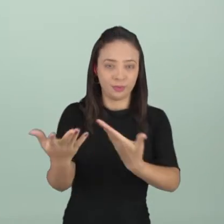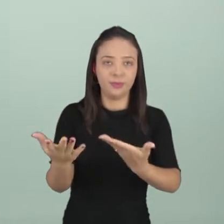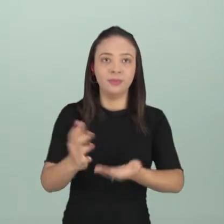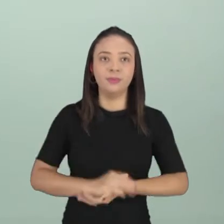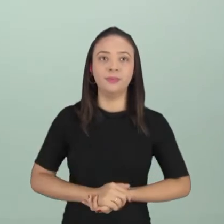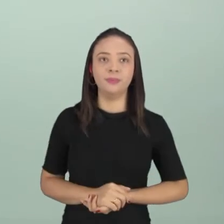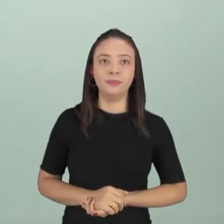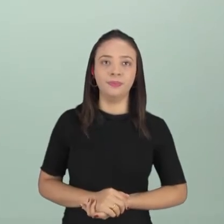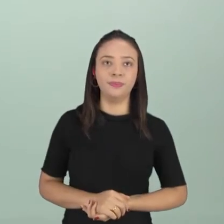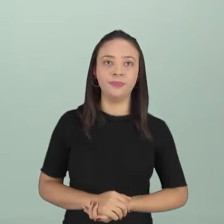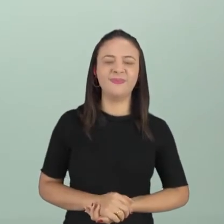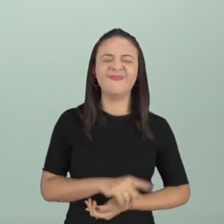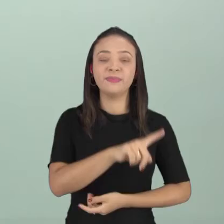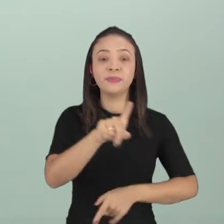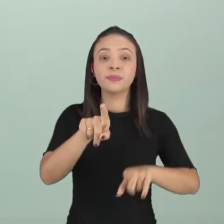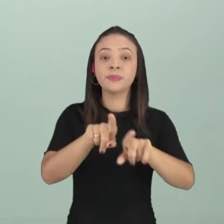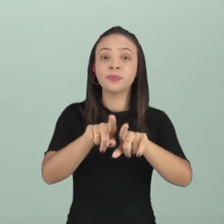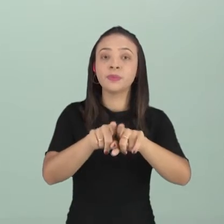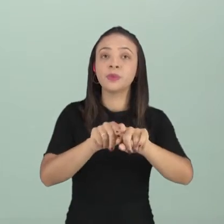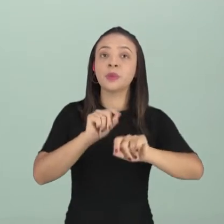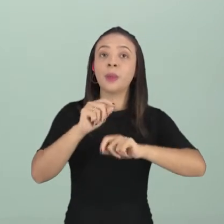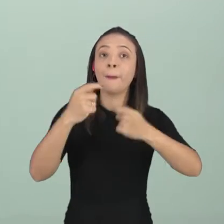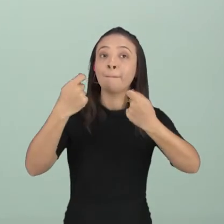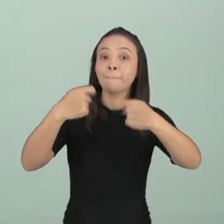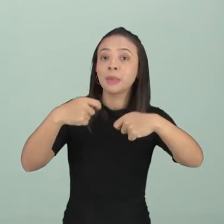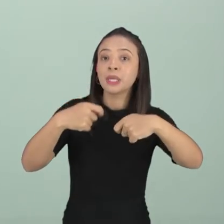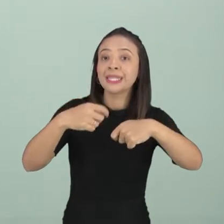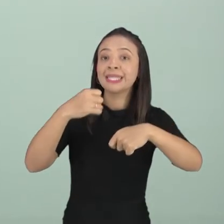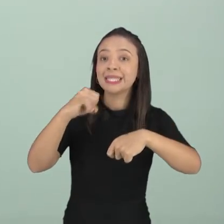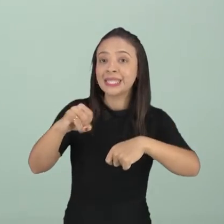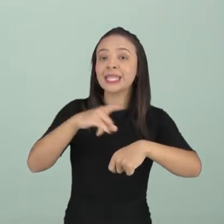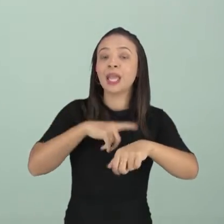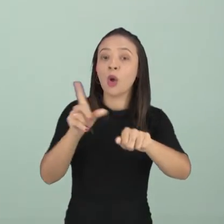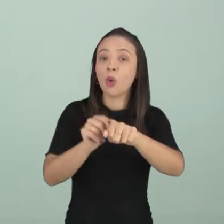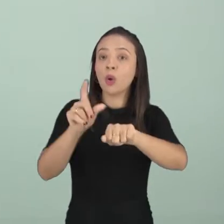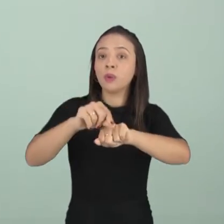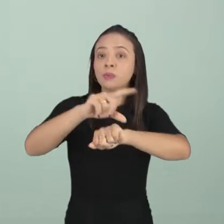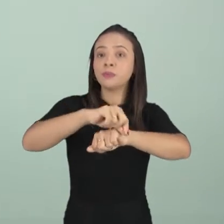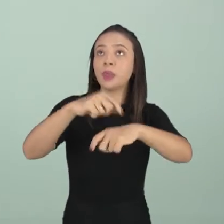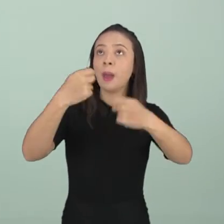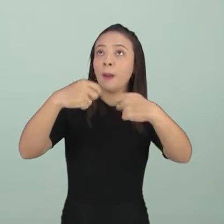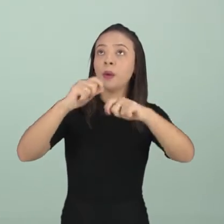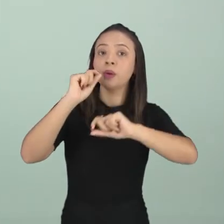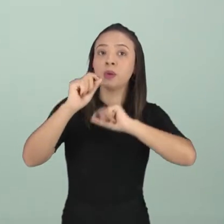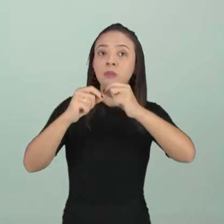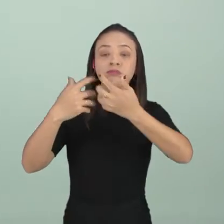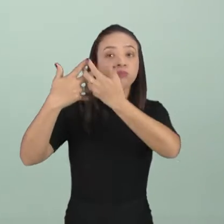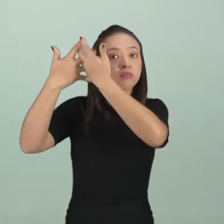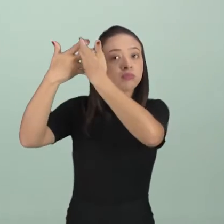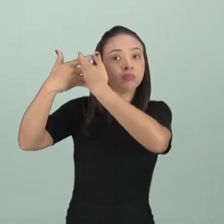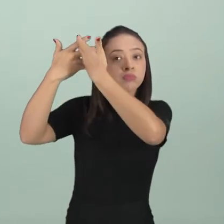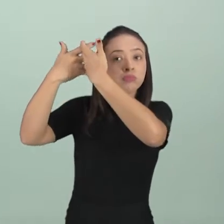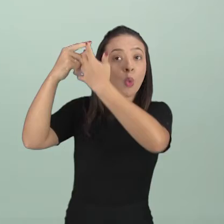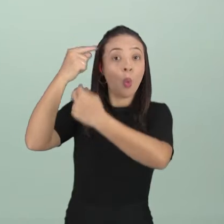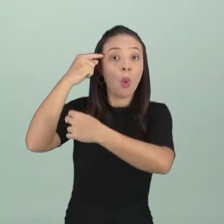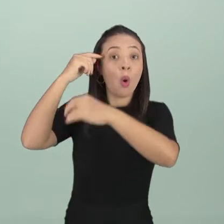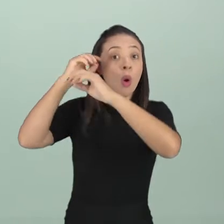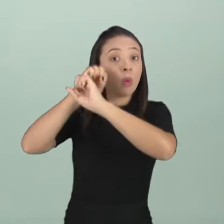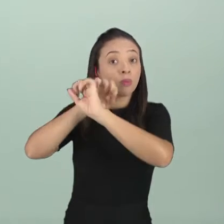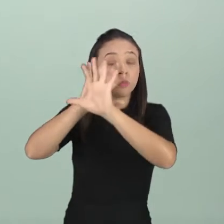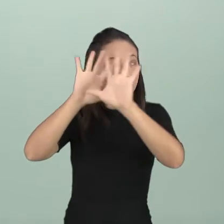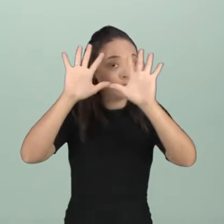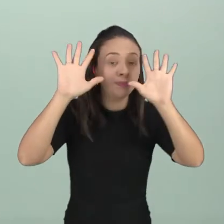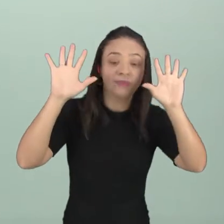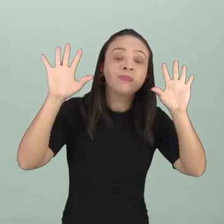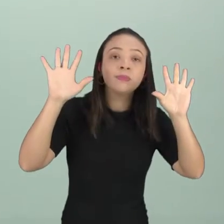ok? Você precisa, quando você trabalha com a contra-argumentação, você precisa ter uma mente mais aberta, porque